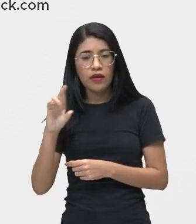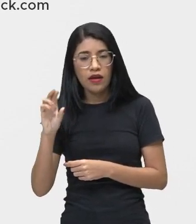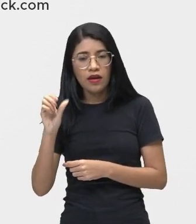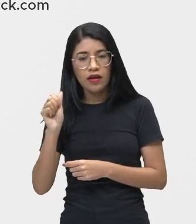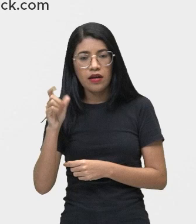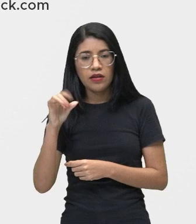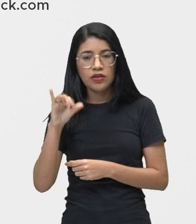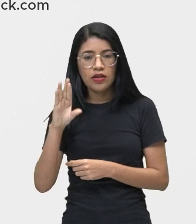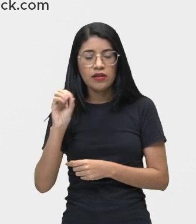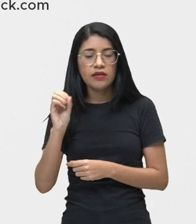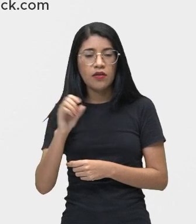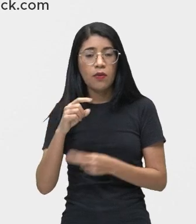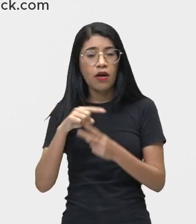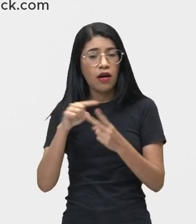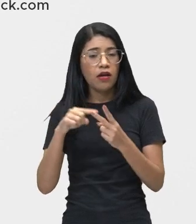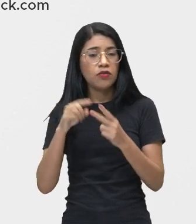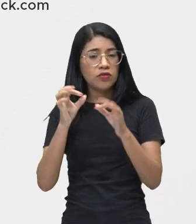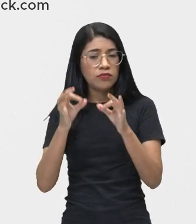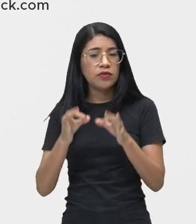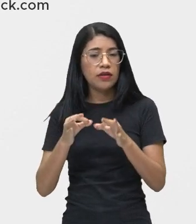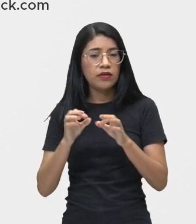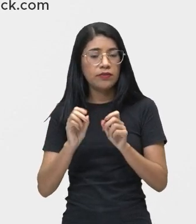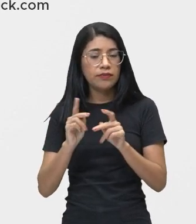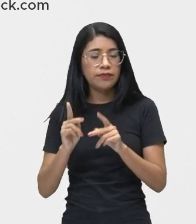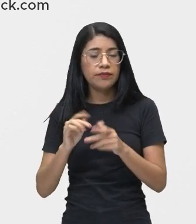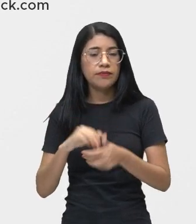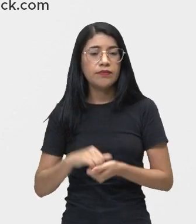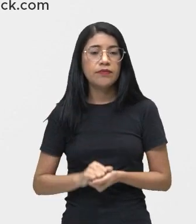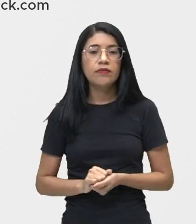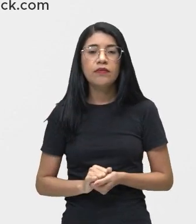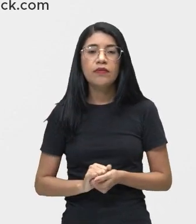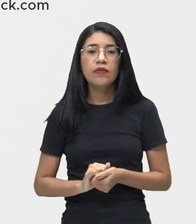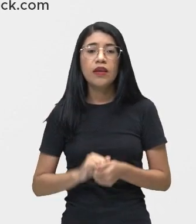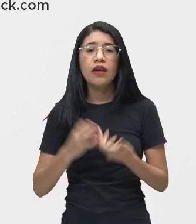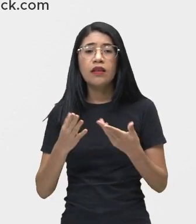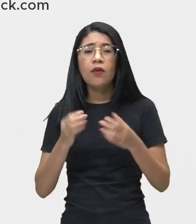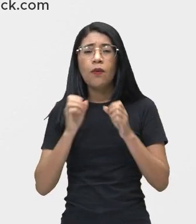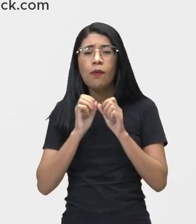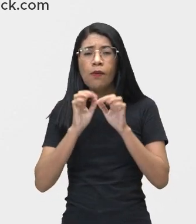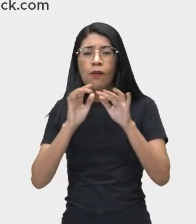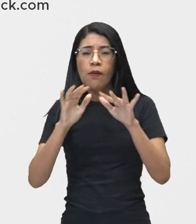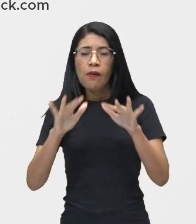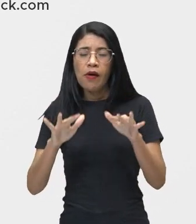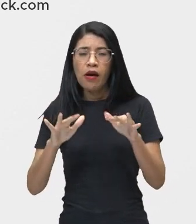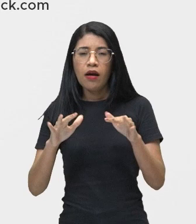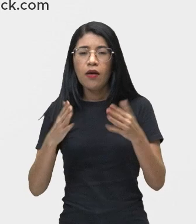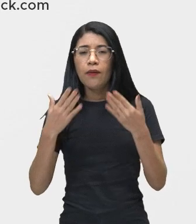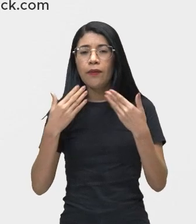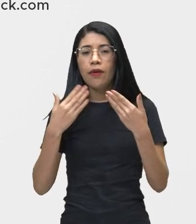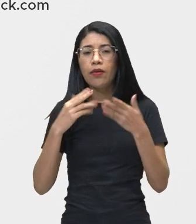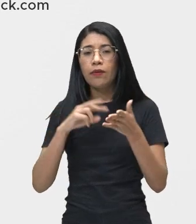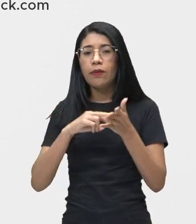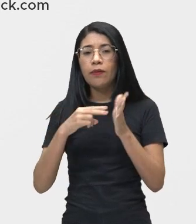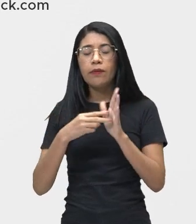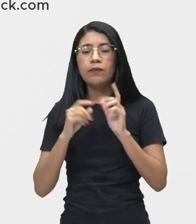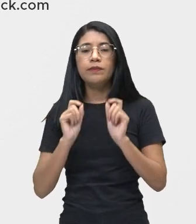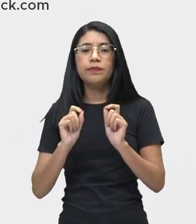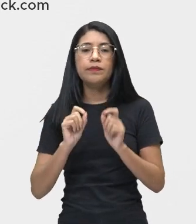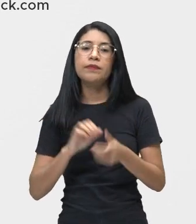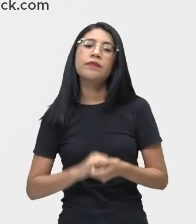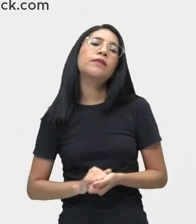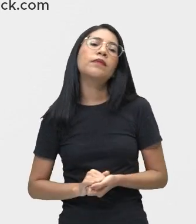duas corretas. Logo, o que é, aliás, a transmissão ou a propagação de calor? É